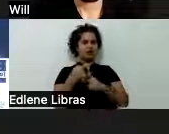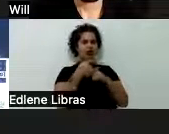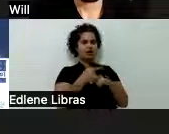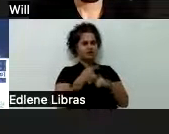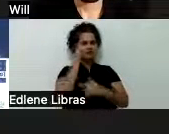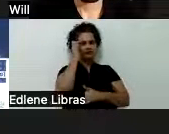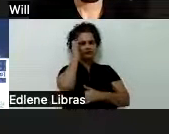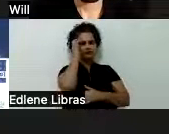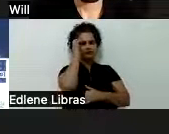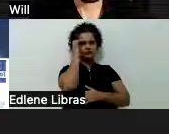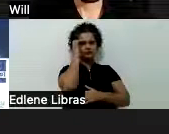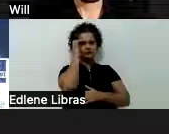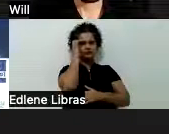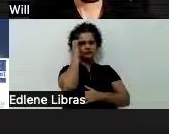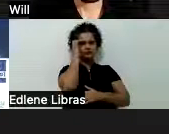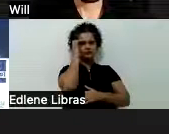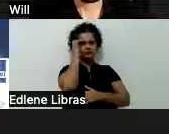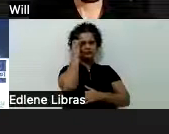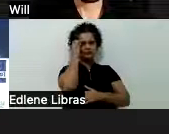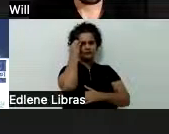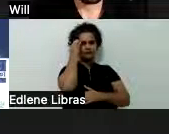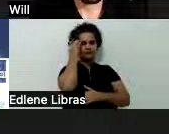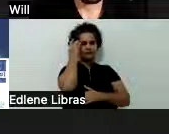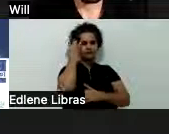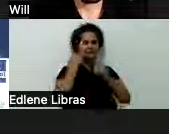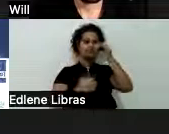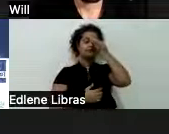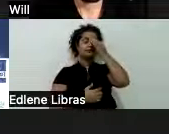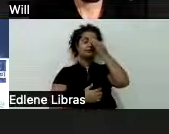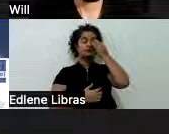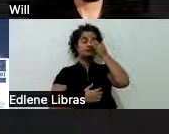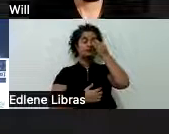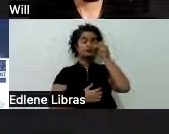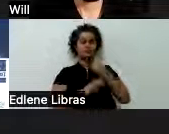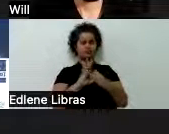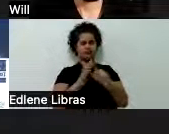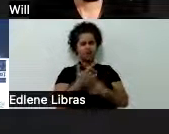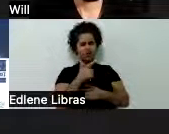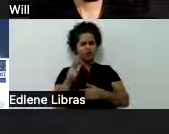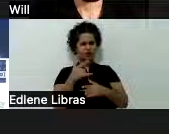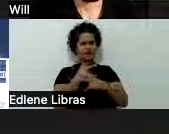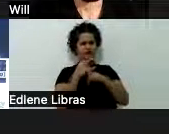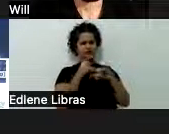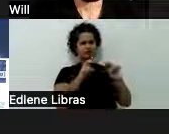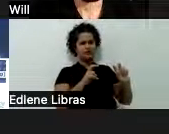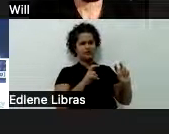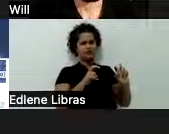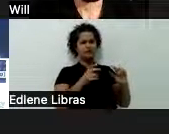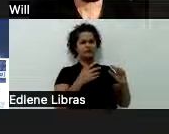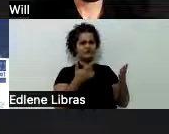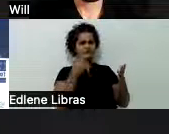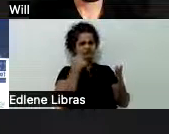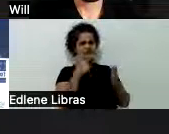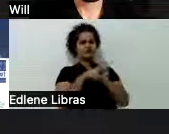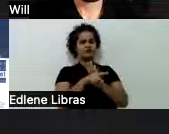sobre o tema, então vou focar mais na pesquisa em si que gerou esse livro